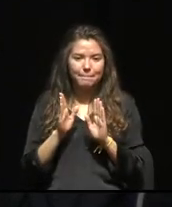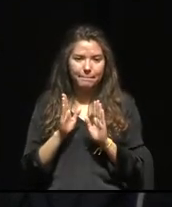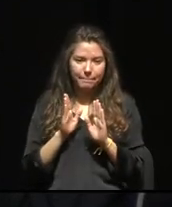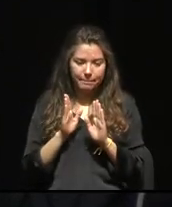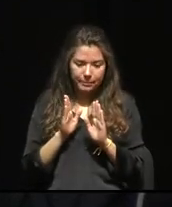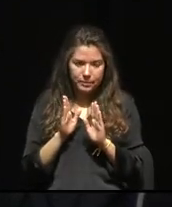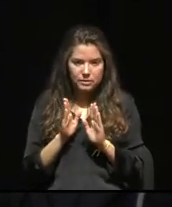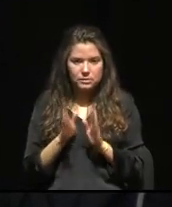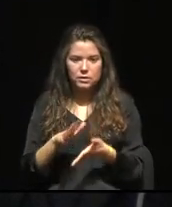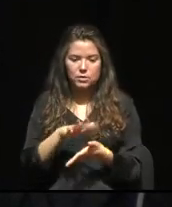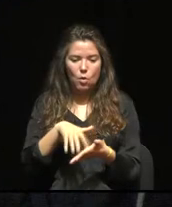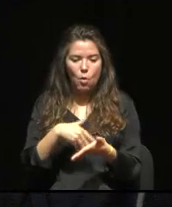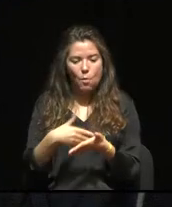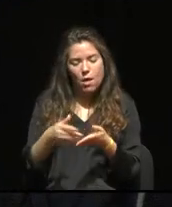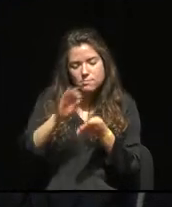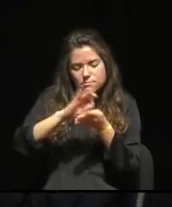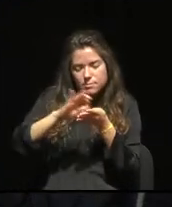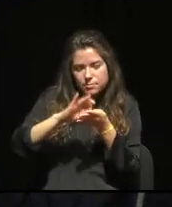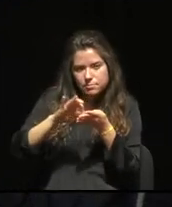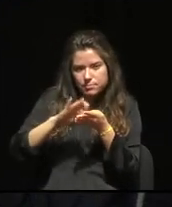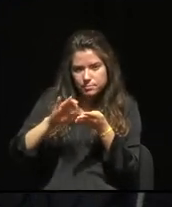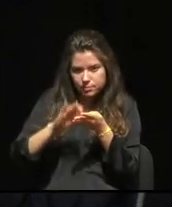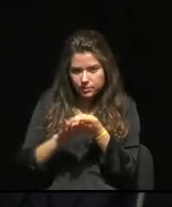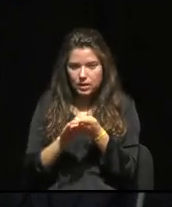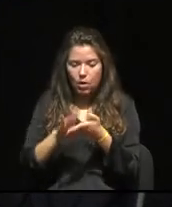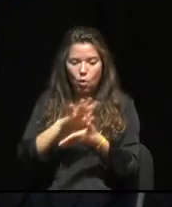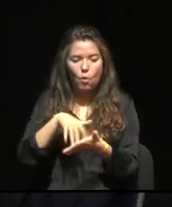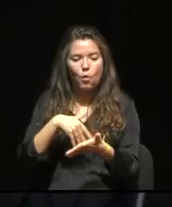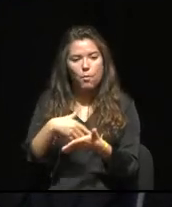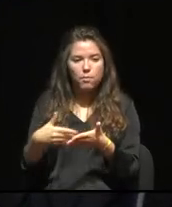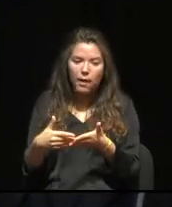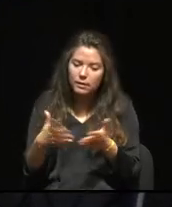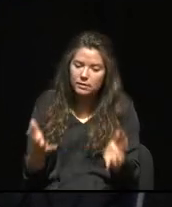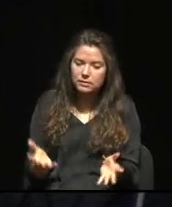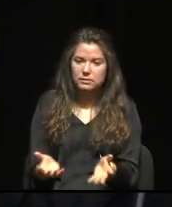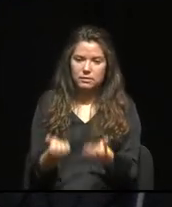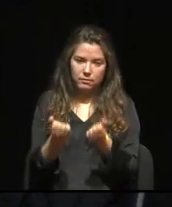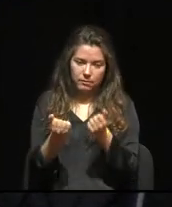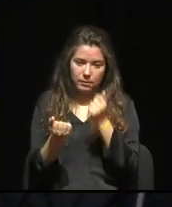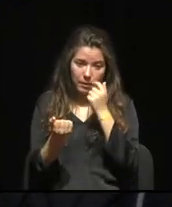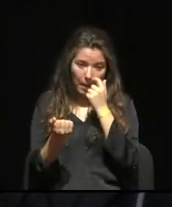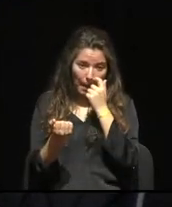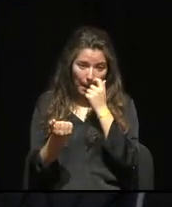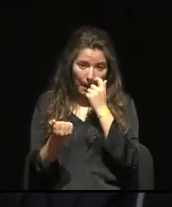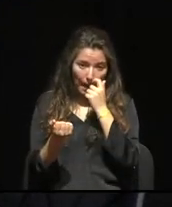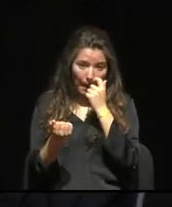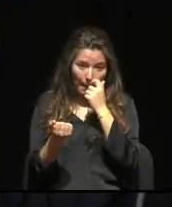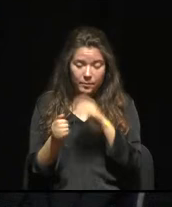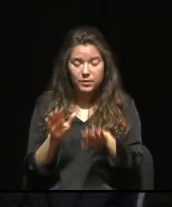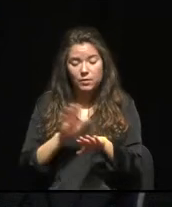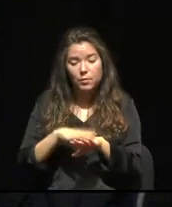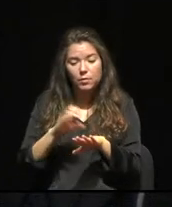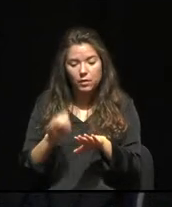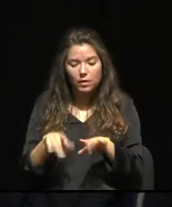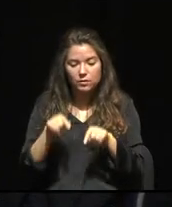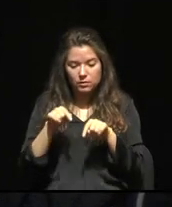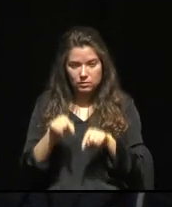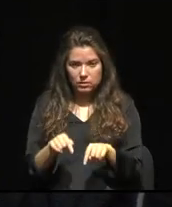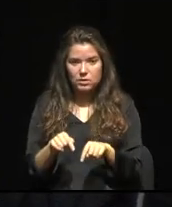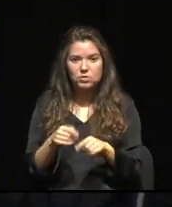elaboração de um plano pormenor em articulação com o plano de salvaguarda em concreto sobre a pretensão dos